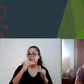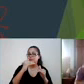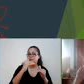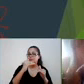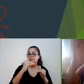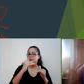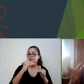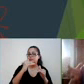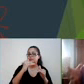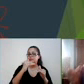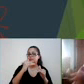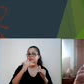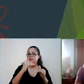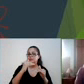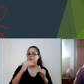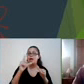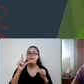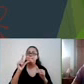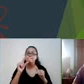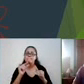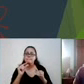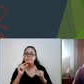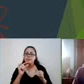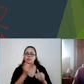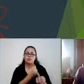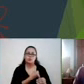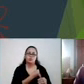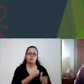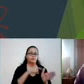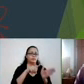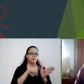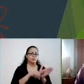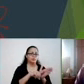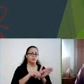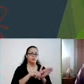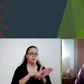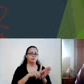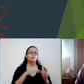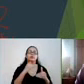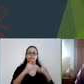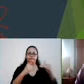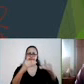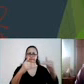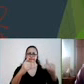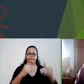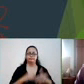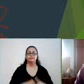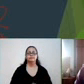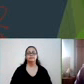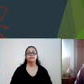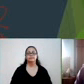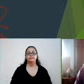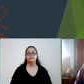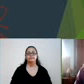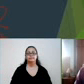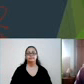o sinal, quanto maior o número, menor ele é se ele for negativo, e assim por diante. Ok?